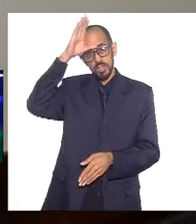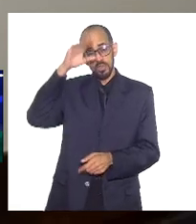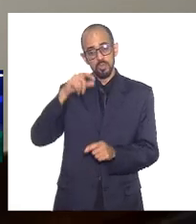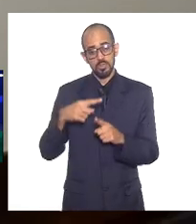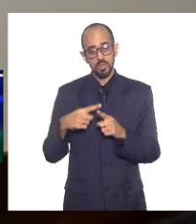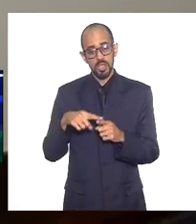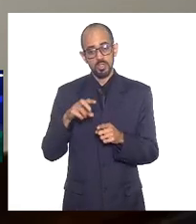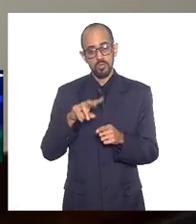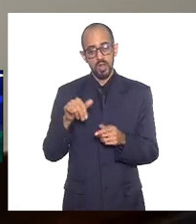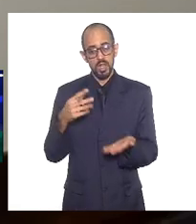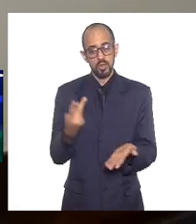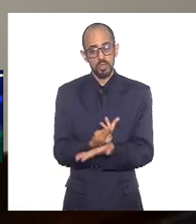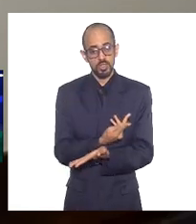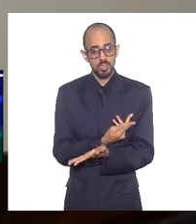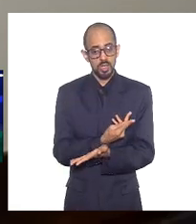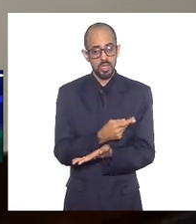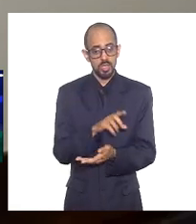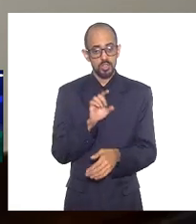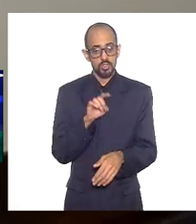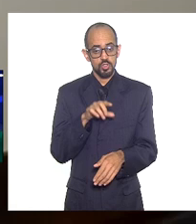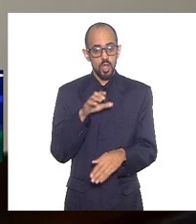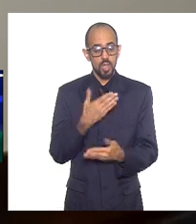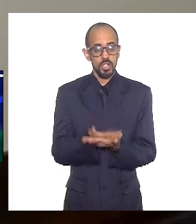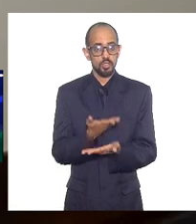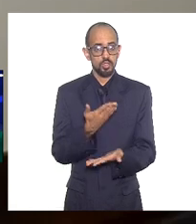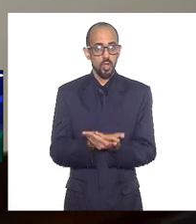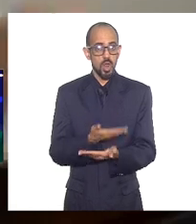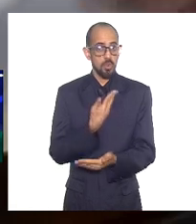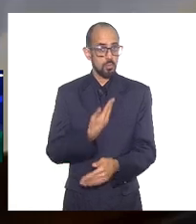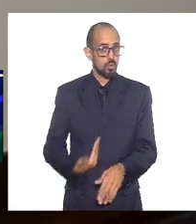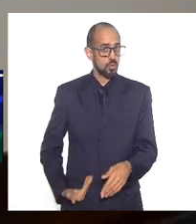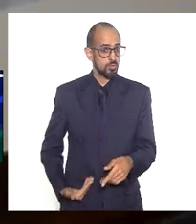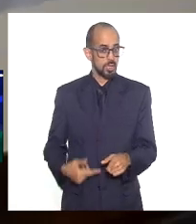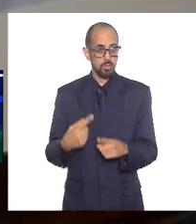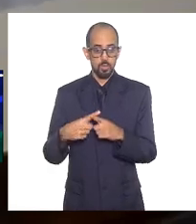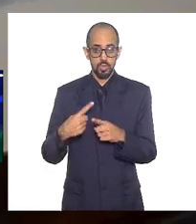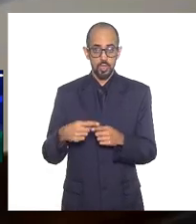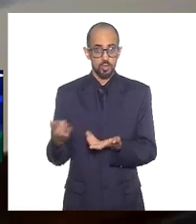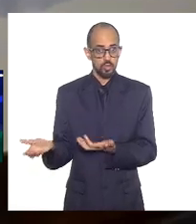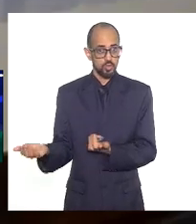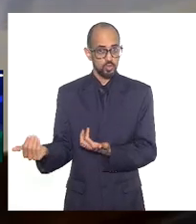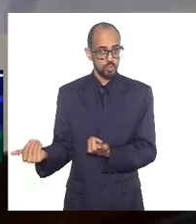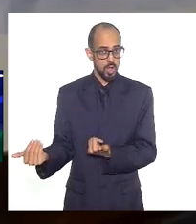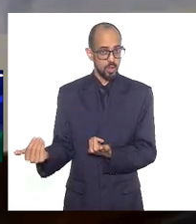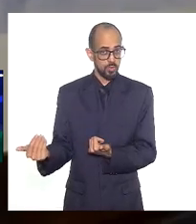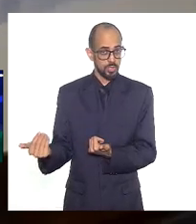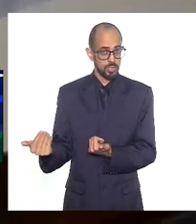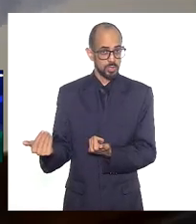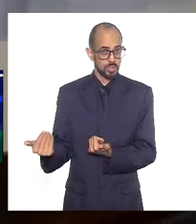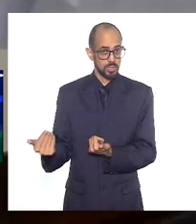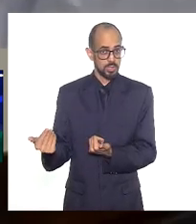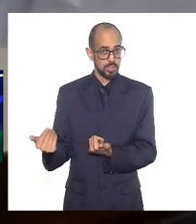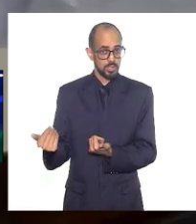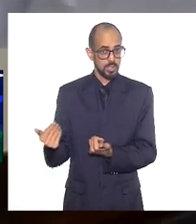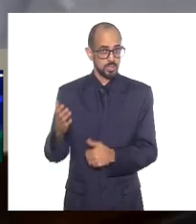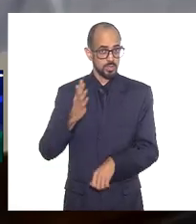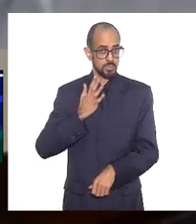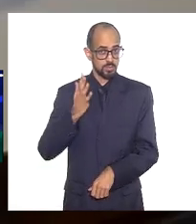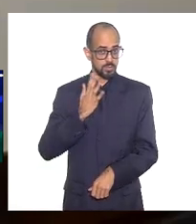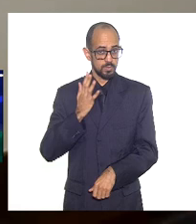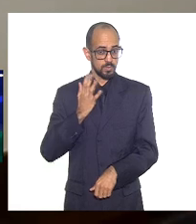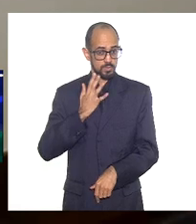acontecer, Eleomar e Tia Ju, só na escola pública. Porque os jovens das camadas médias e das elites